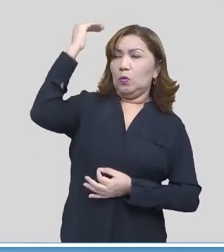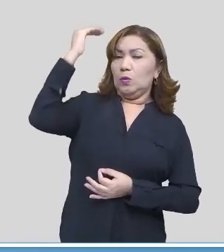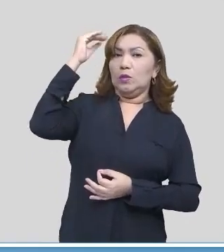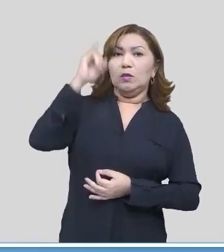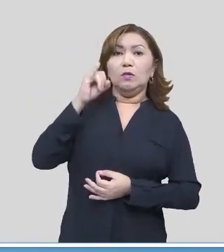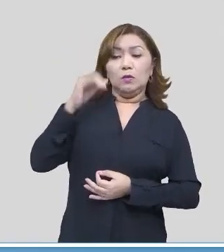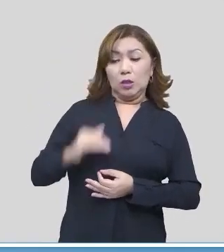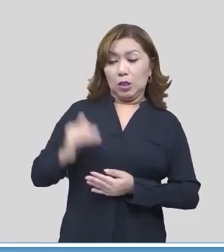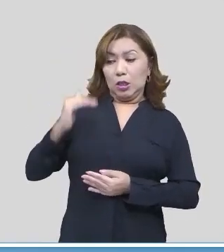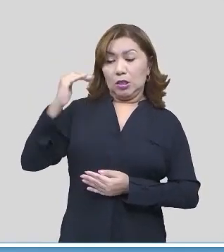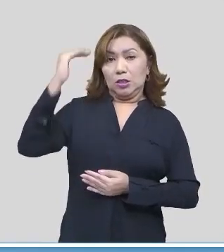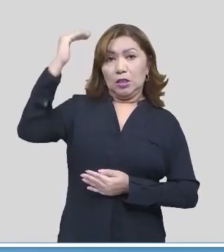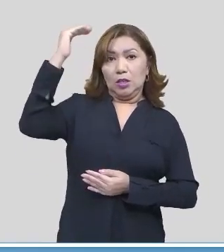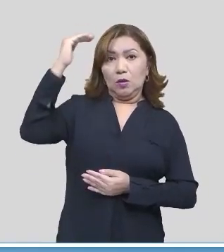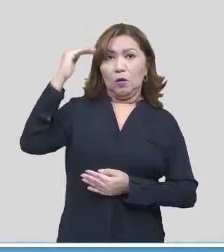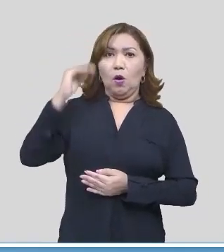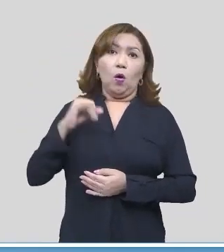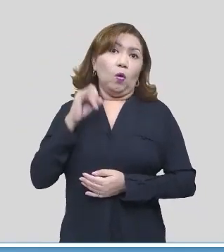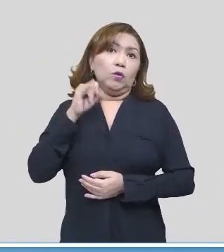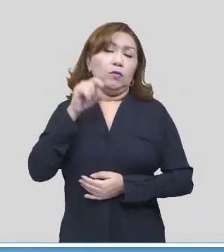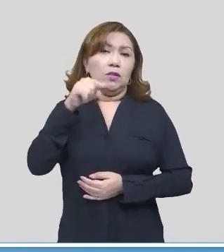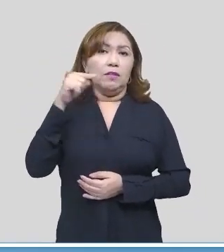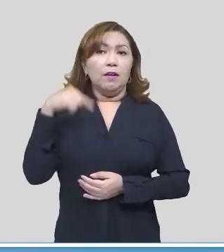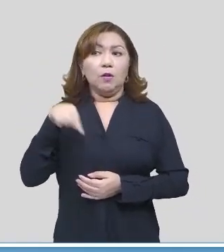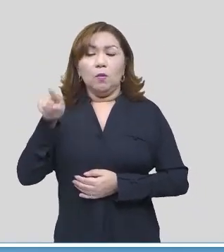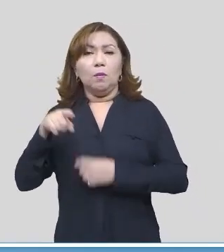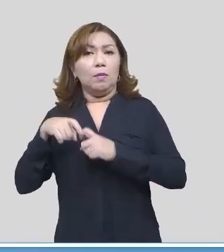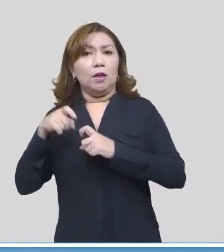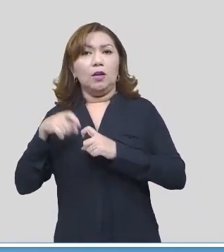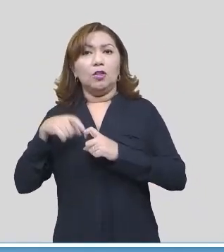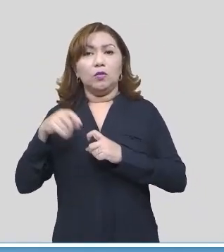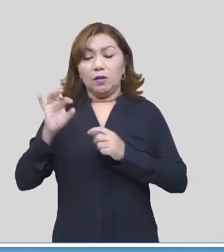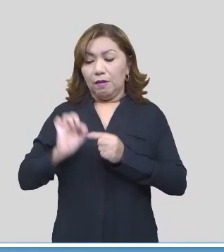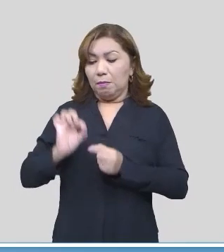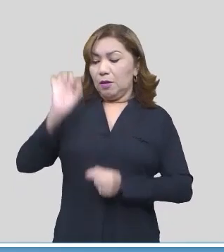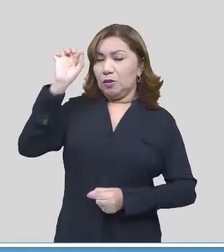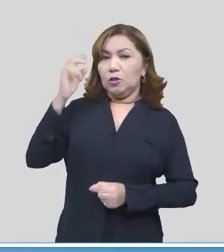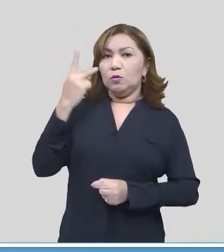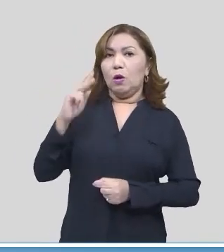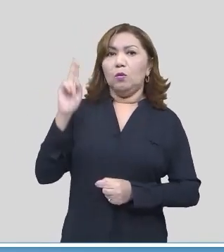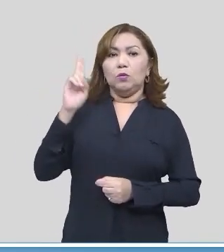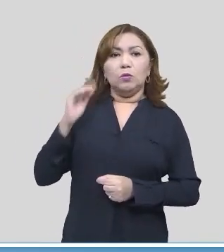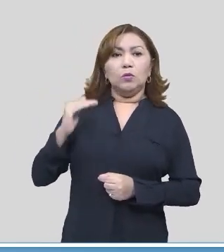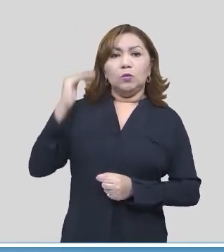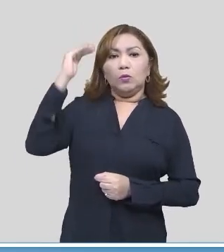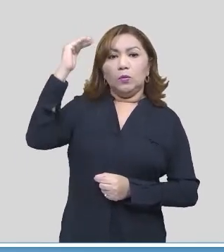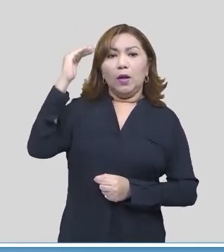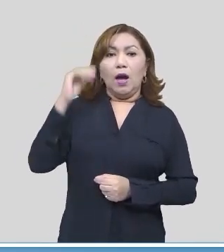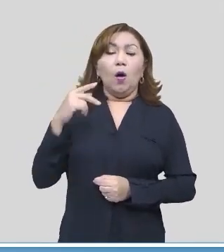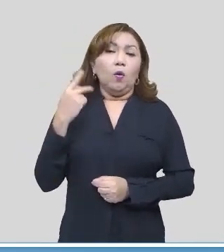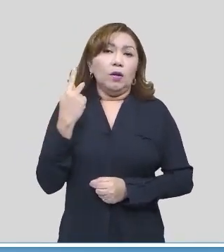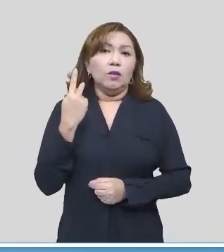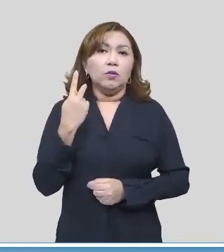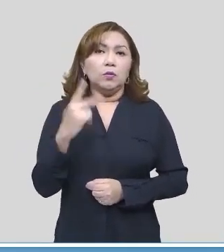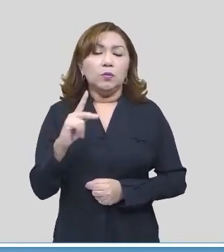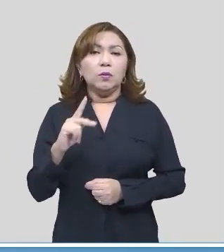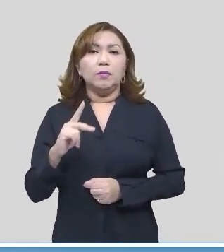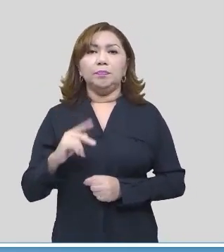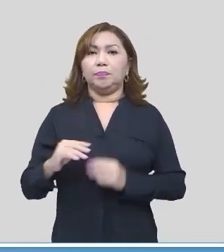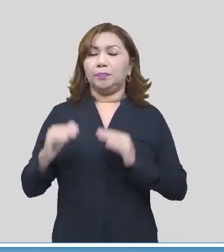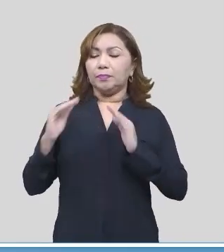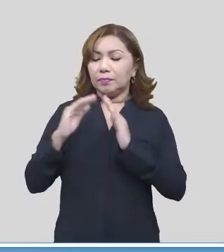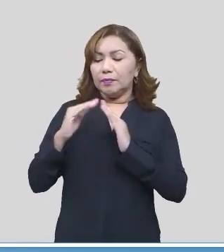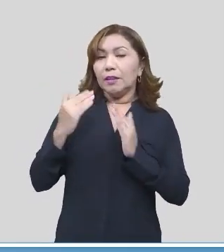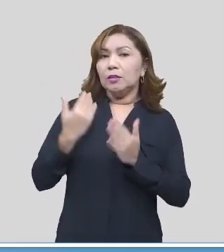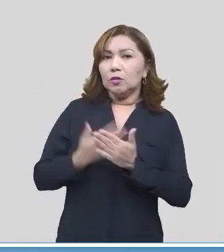Quando você vai ao médico, ele vai medir a sua altura. Quando você vai fazer um desenho na escola, pega a régua e verifica